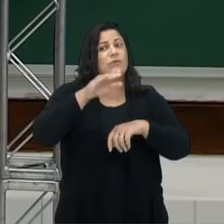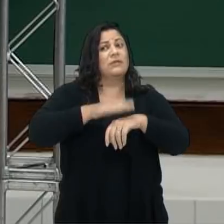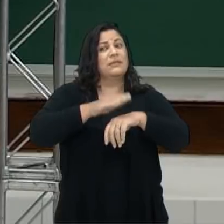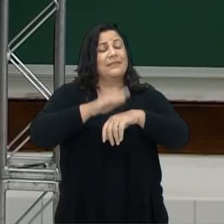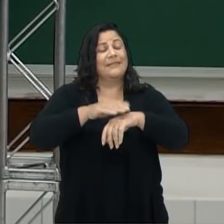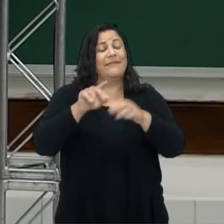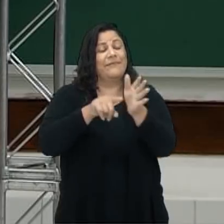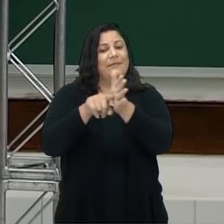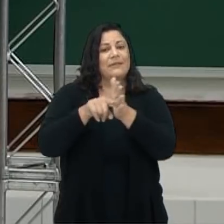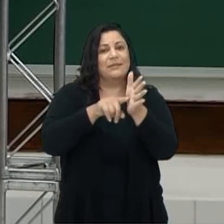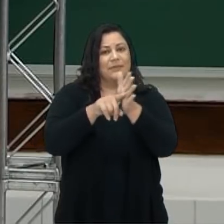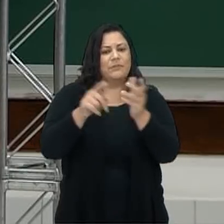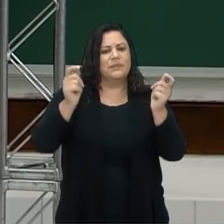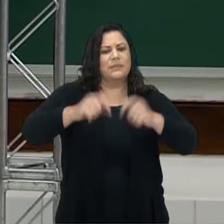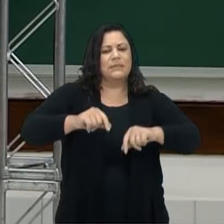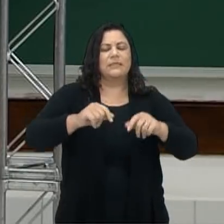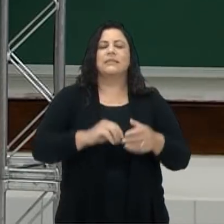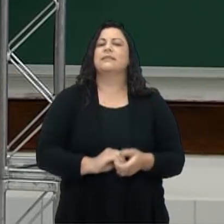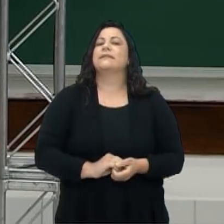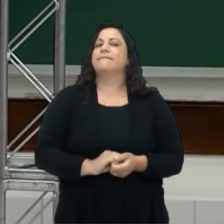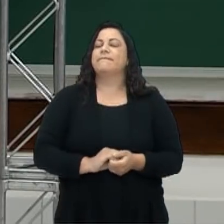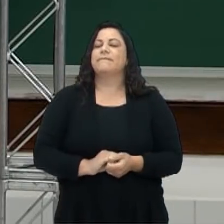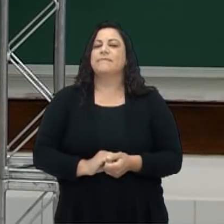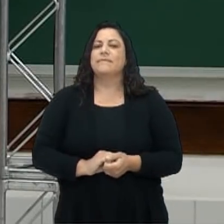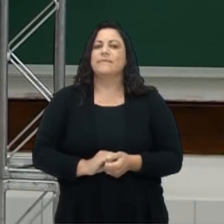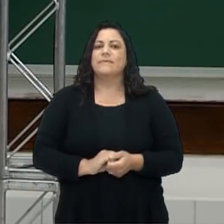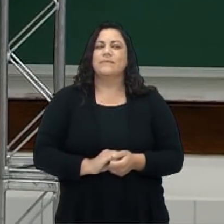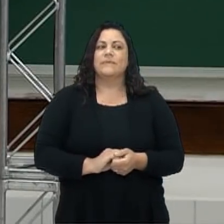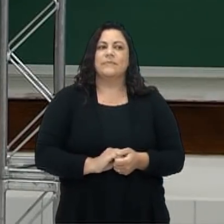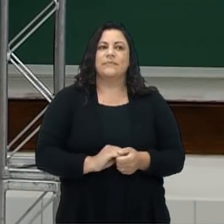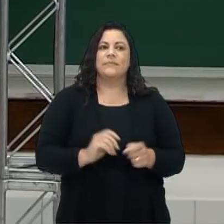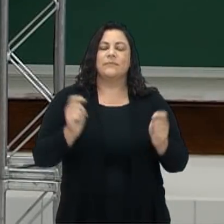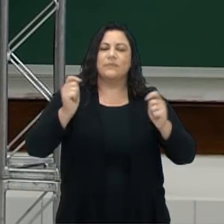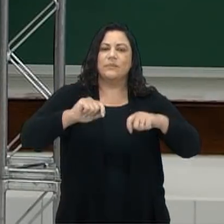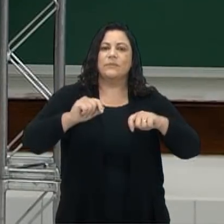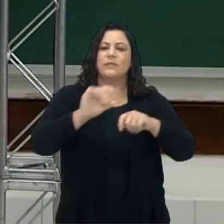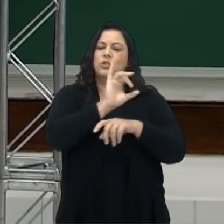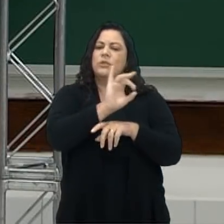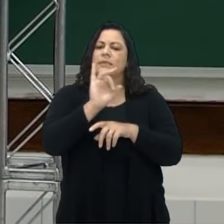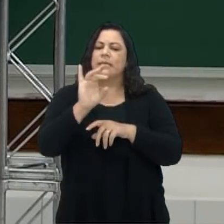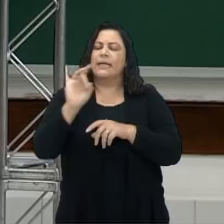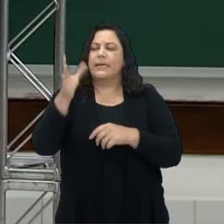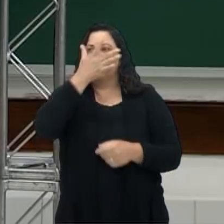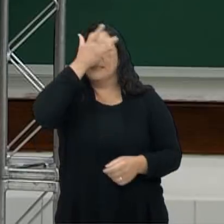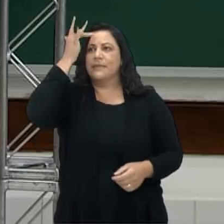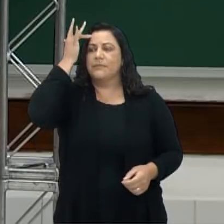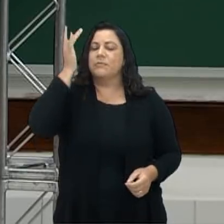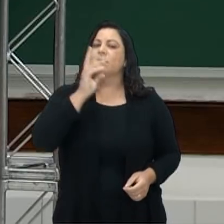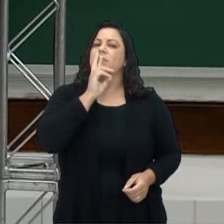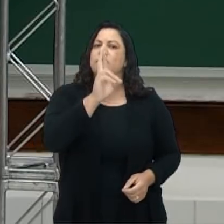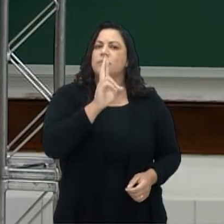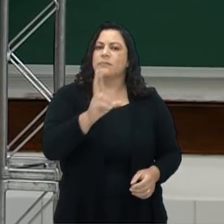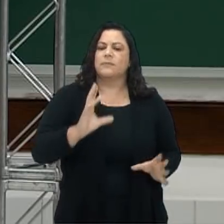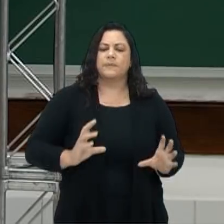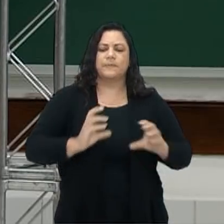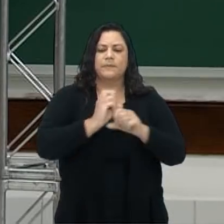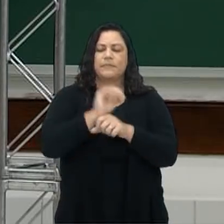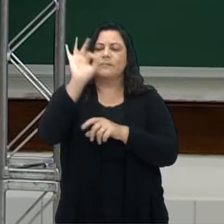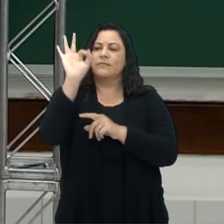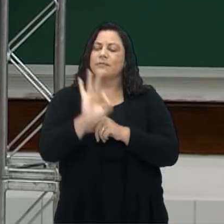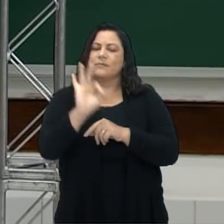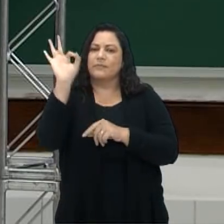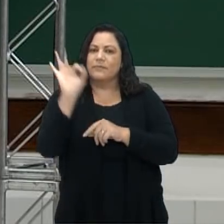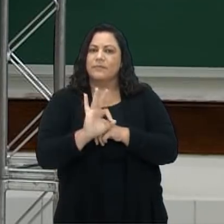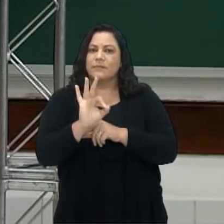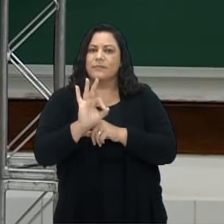pesquisa, tira a quantidade que cada pessoa respondeu, faz o percentual de